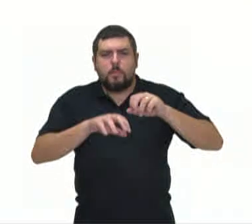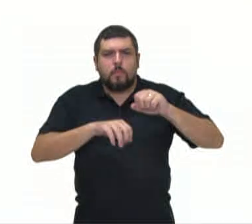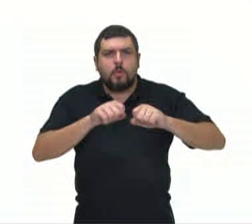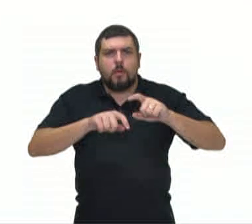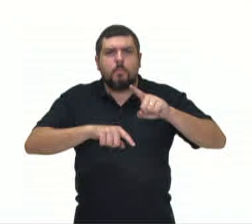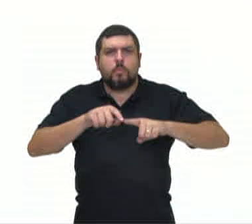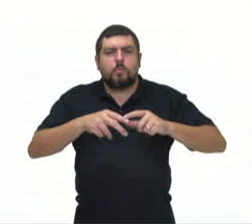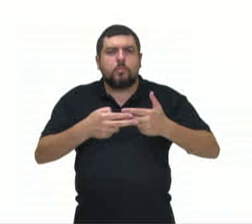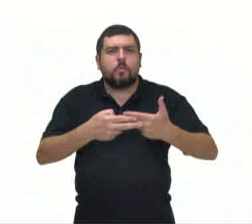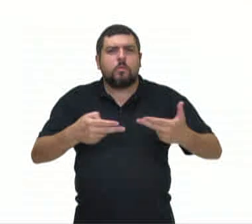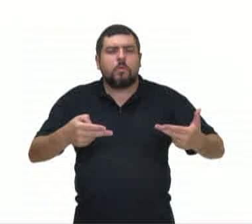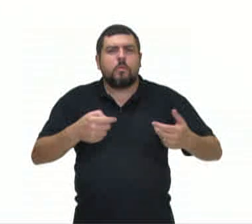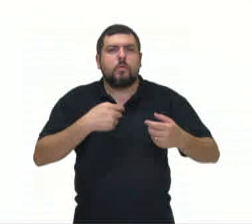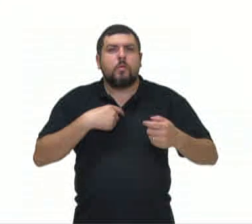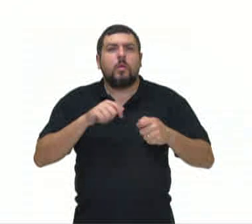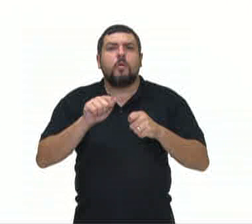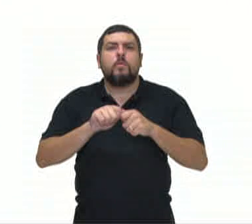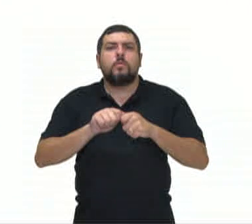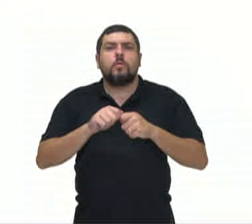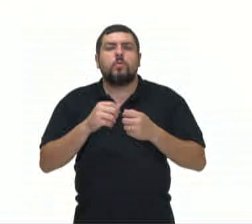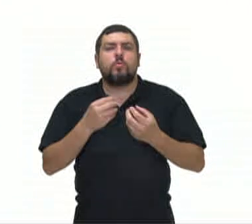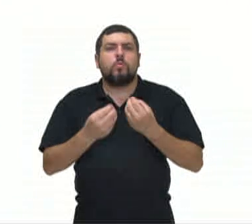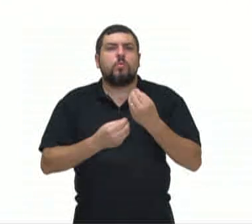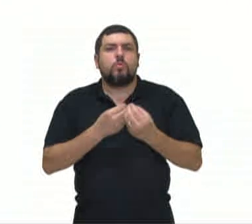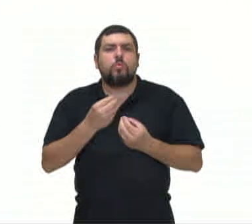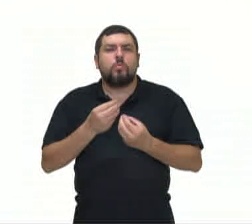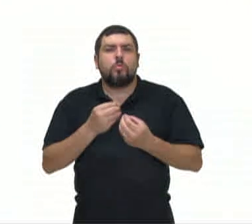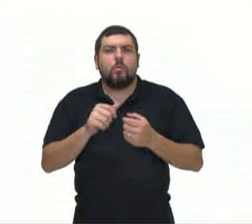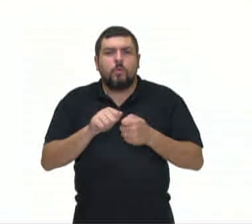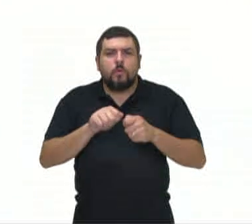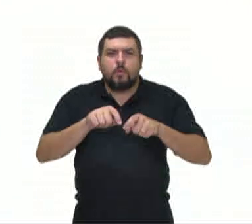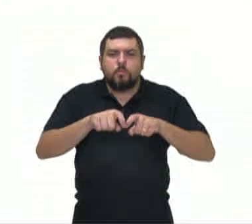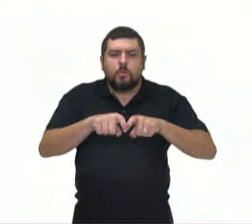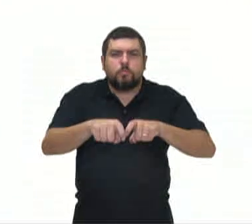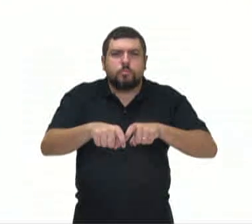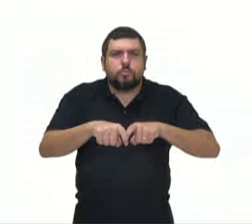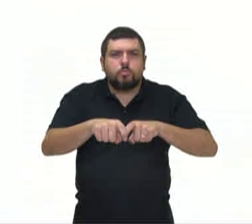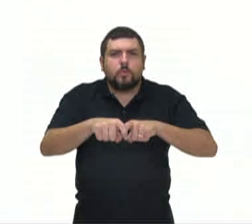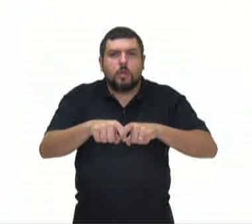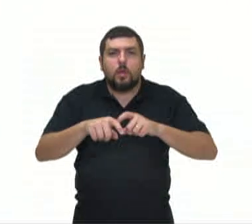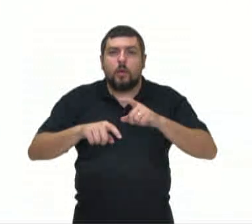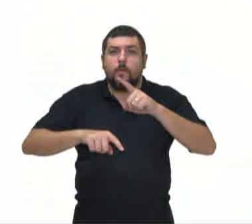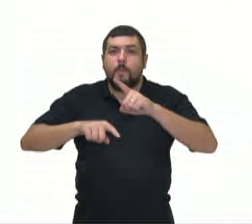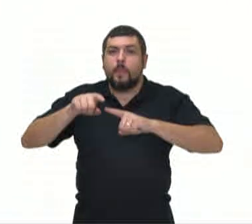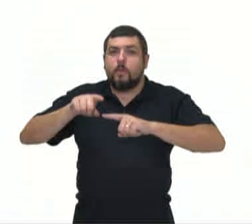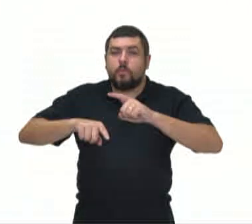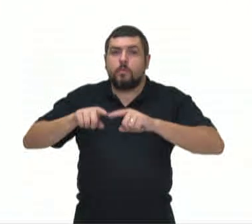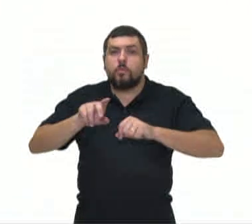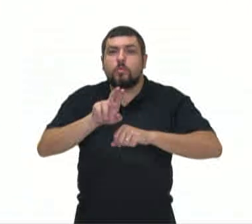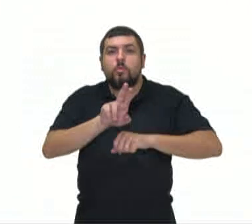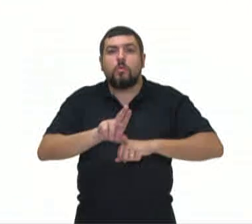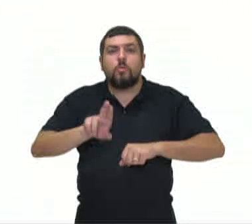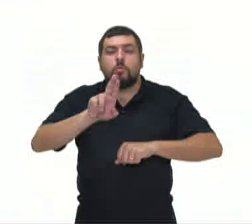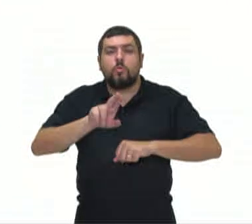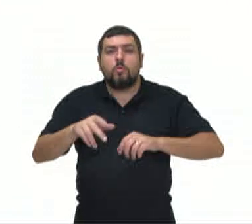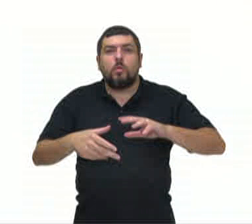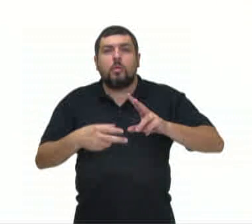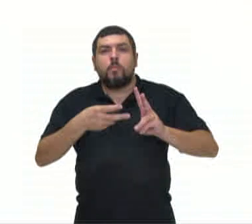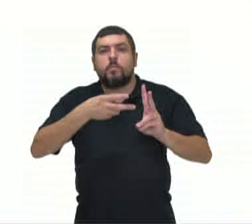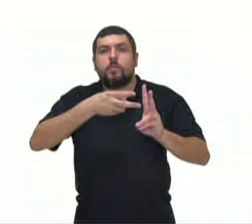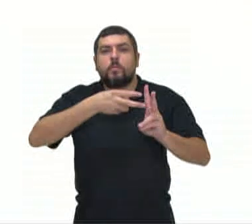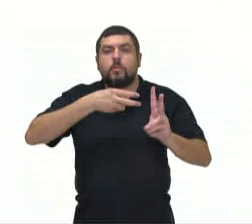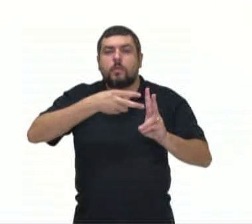tropicais, eles acabam se voltando para o cultivo de um produto que era utilizado pelos indígenas e que havia sido